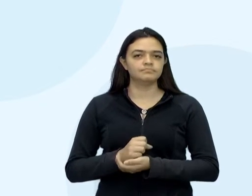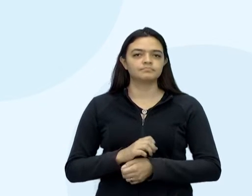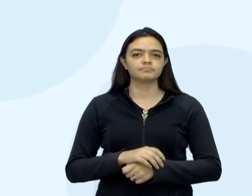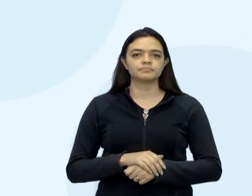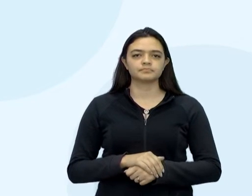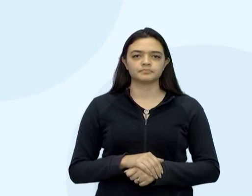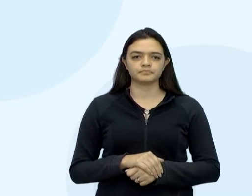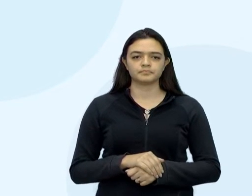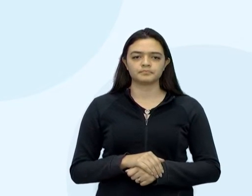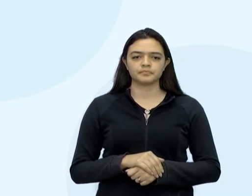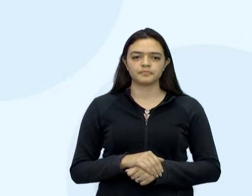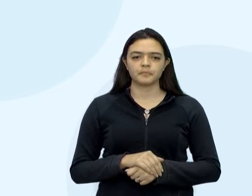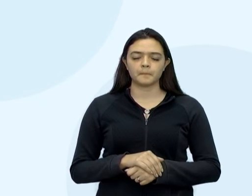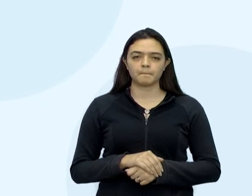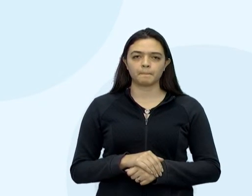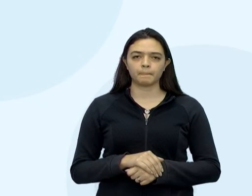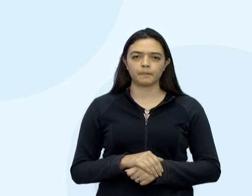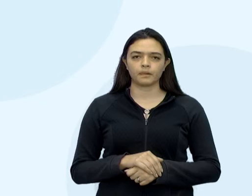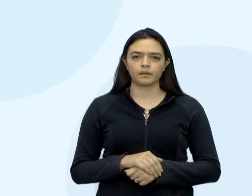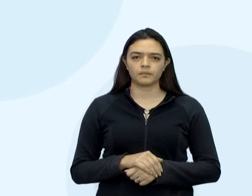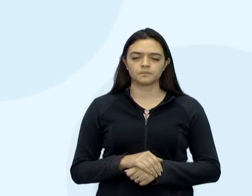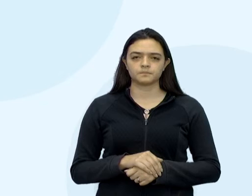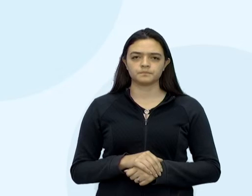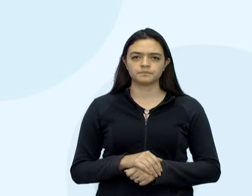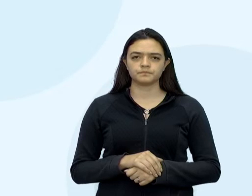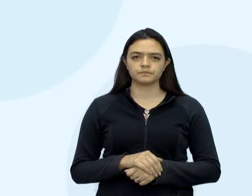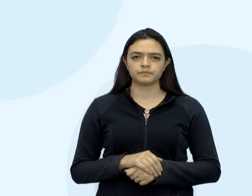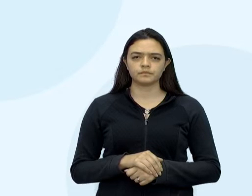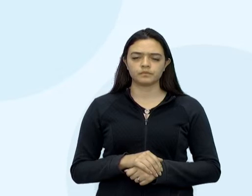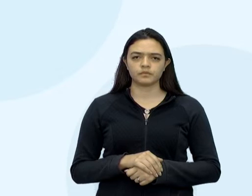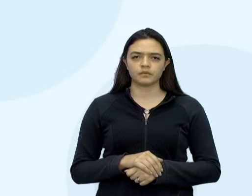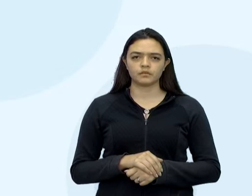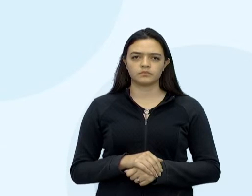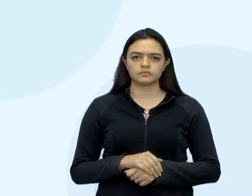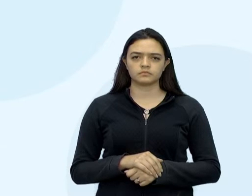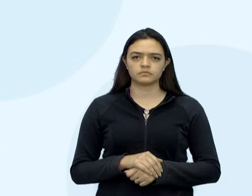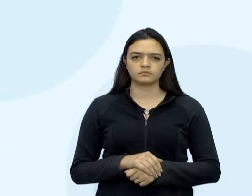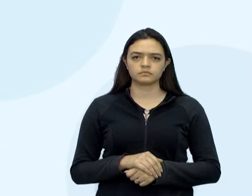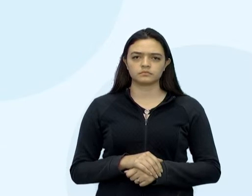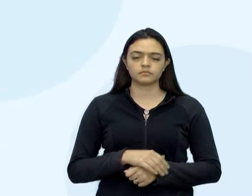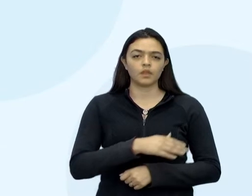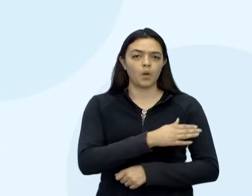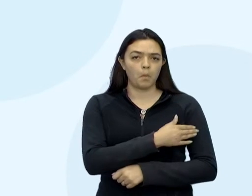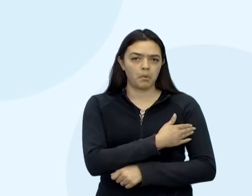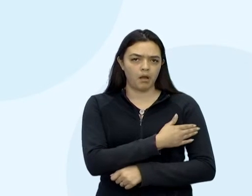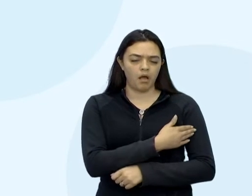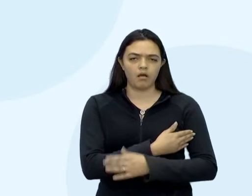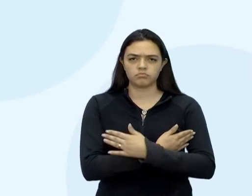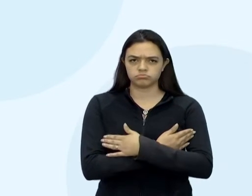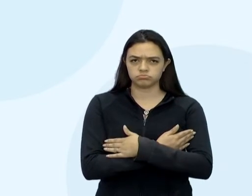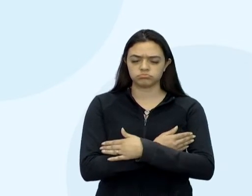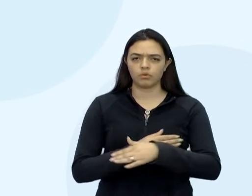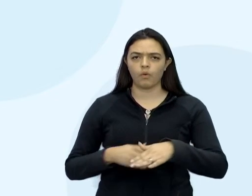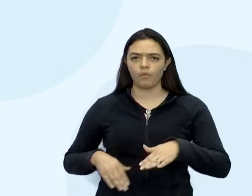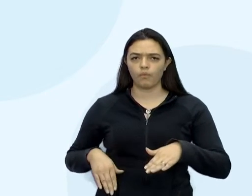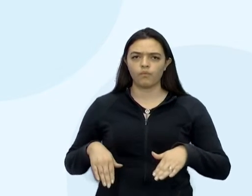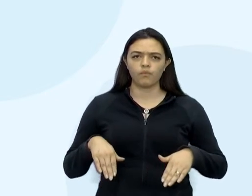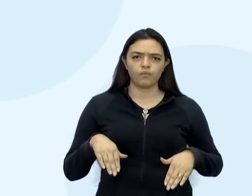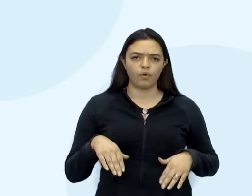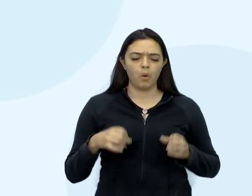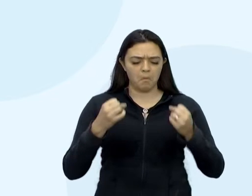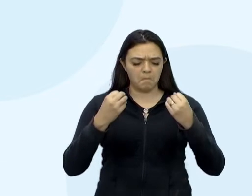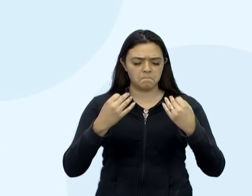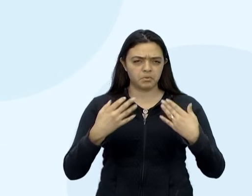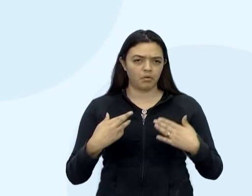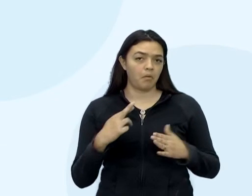apoio, você vai ali deslocando o braço e que explica, em certa medida, a pergunta, ou